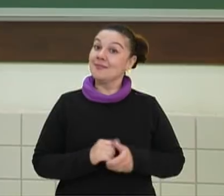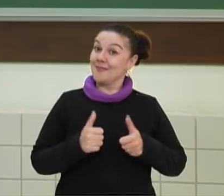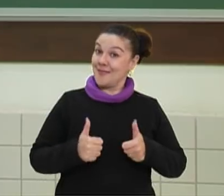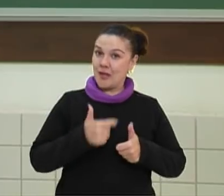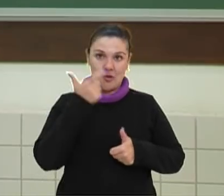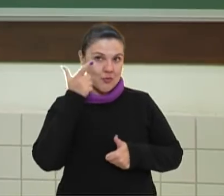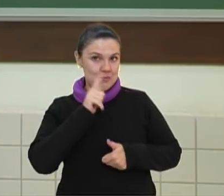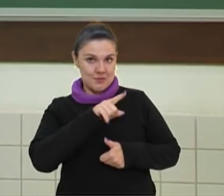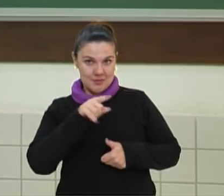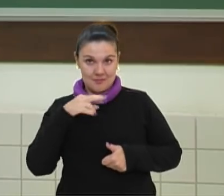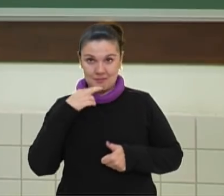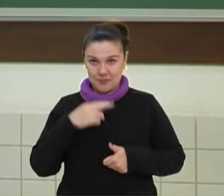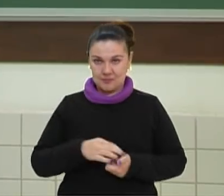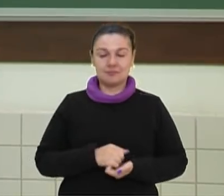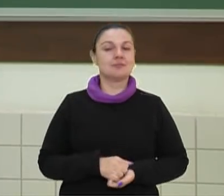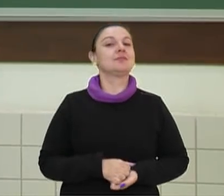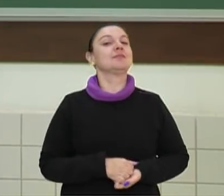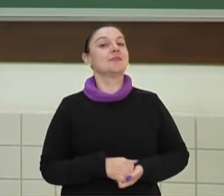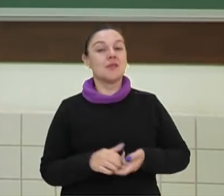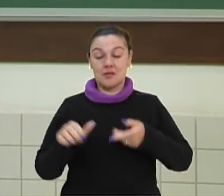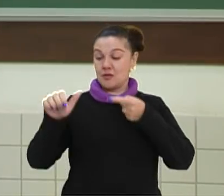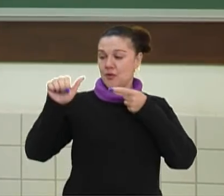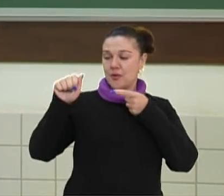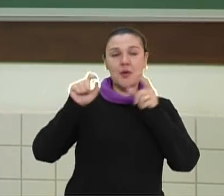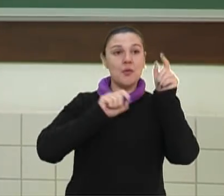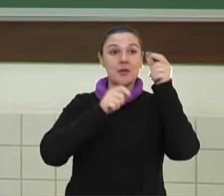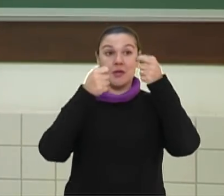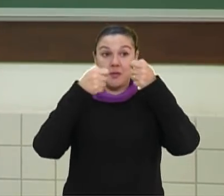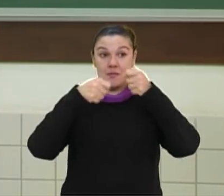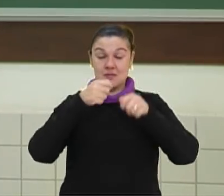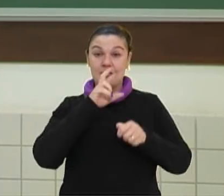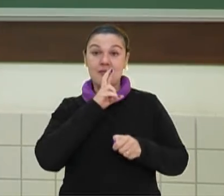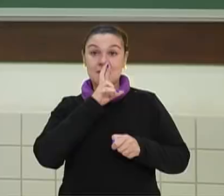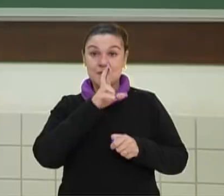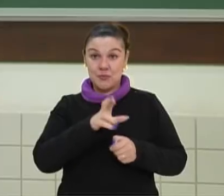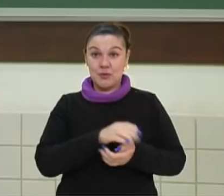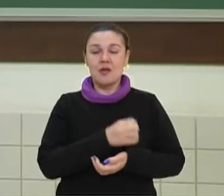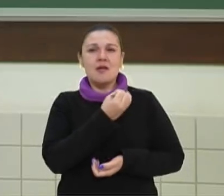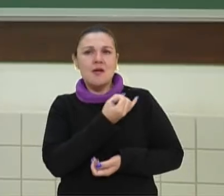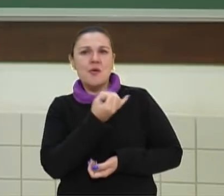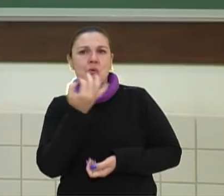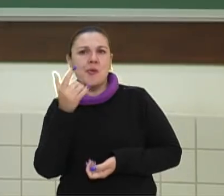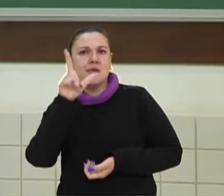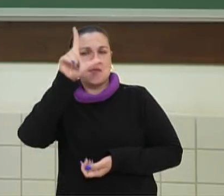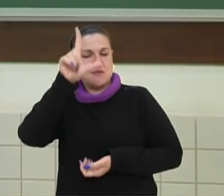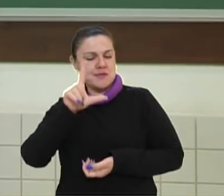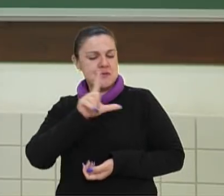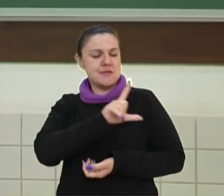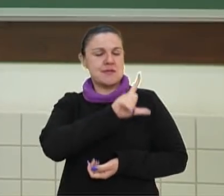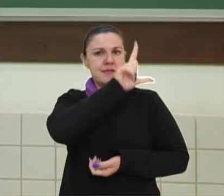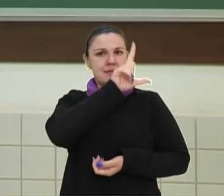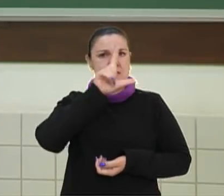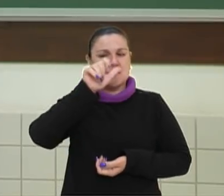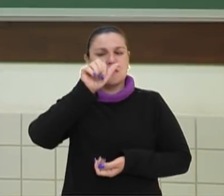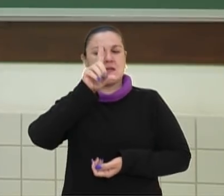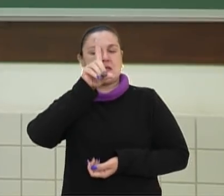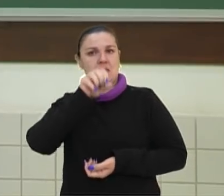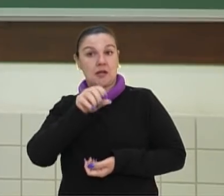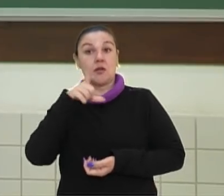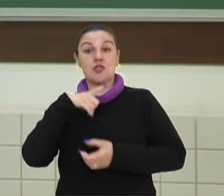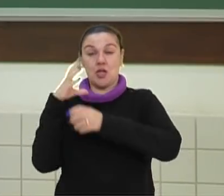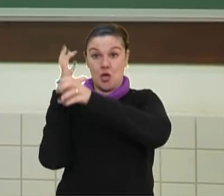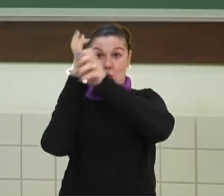Daí, conseguiram? Então, na letra A, o que era para calcular? Vamos ver. Na letra A é o número de lados. Então, nós temos o